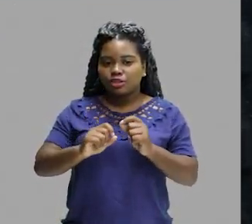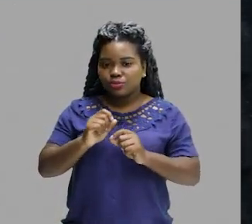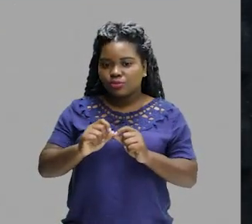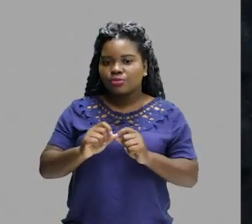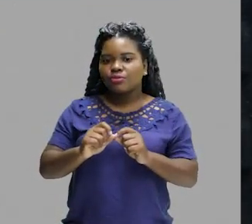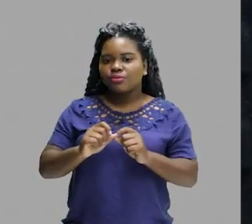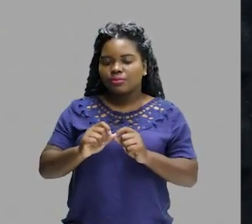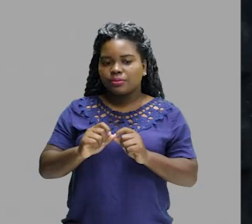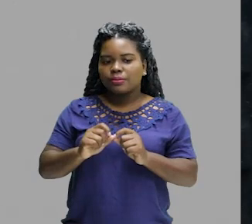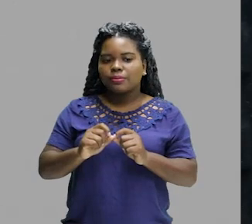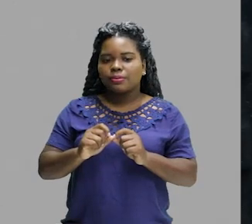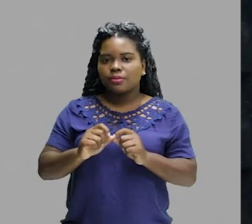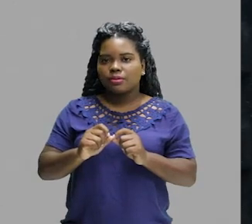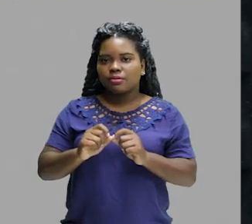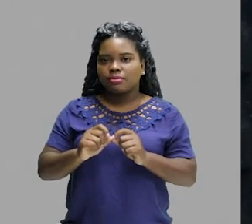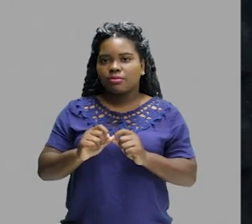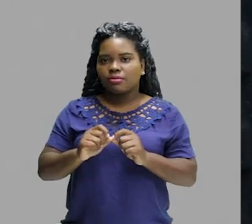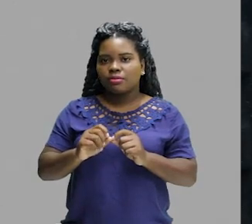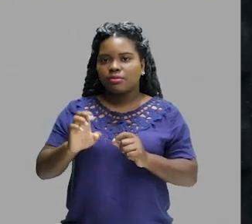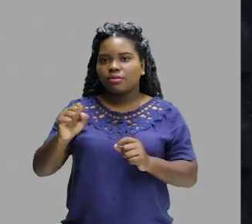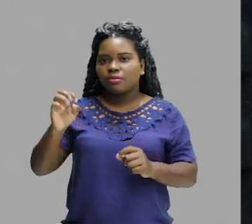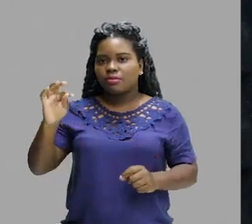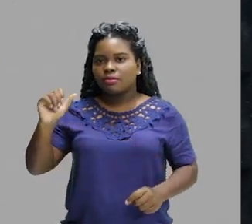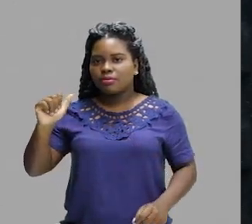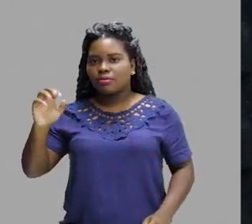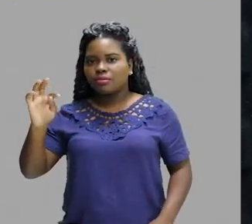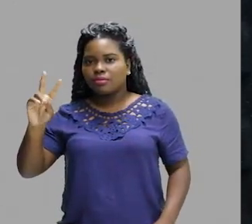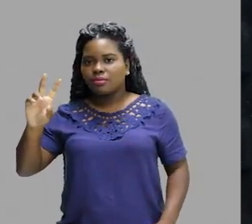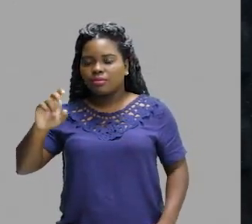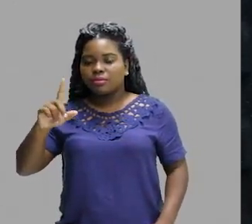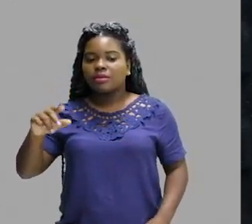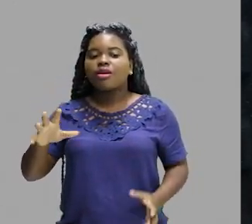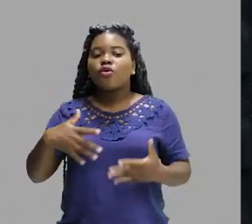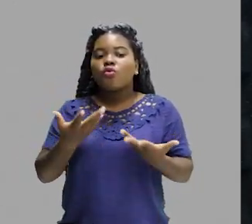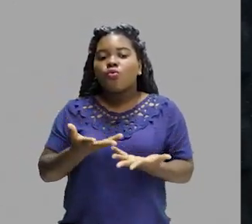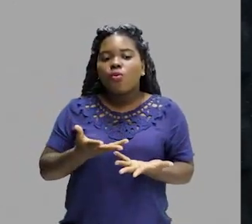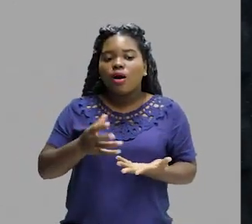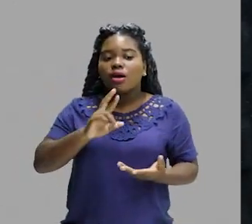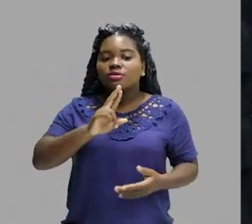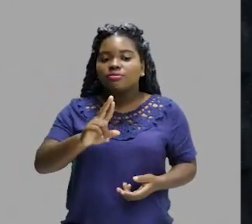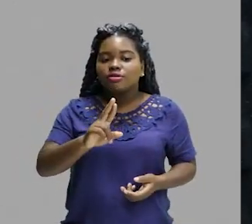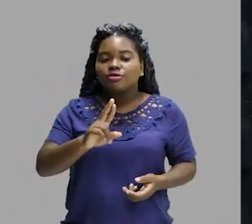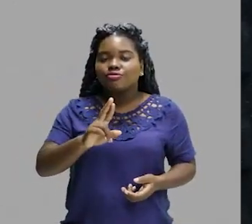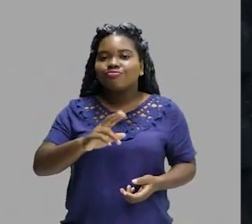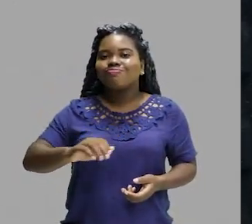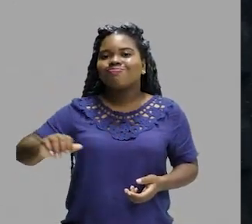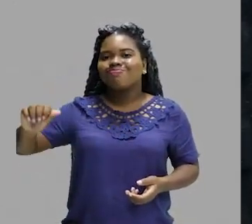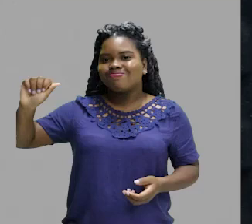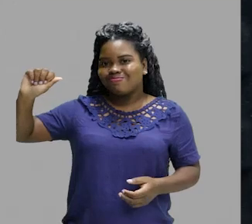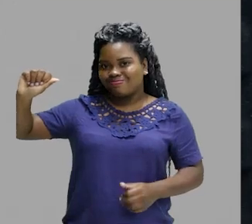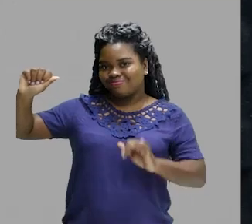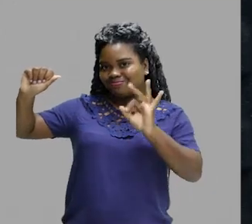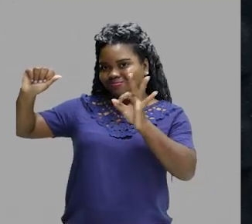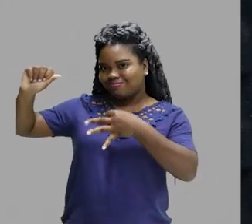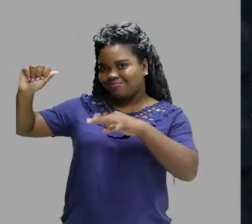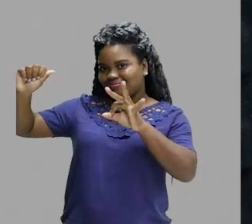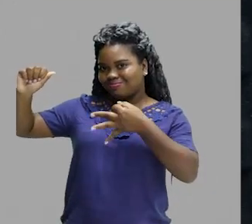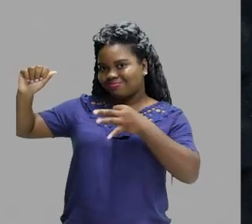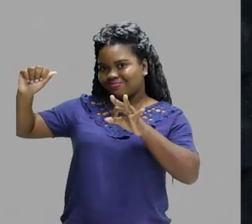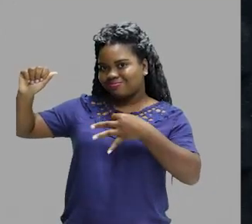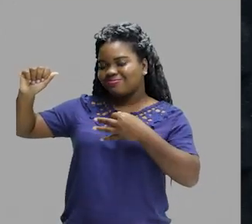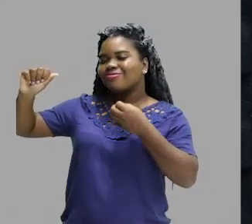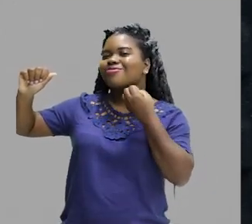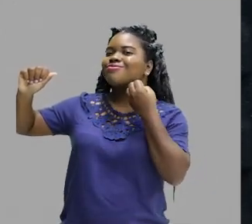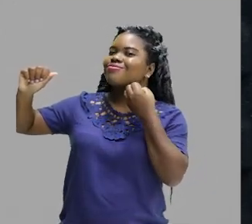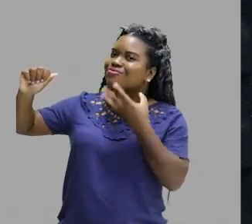vez, a volvió para quedar-se. Alternativa A, alternativa correta.